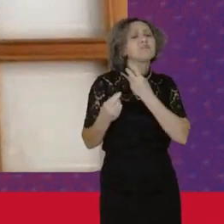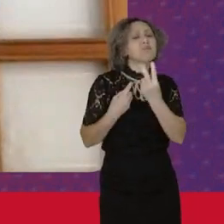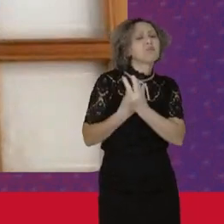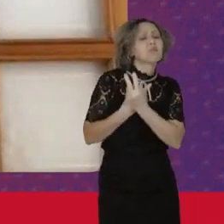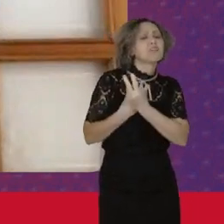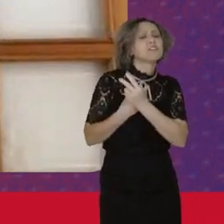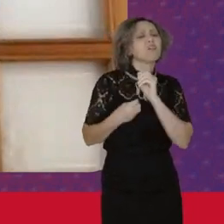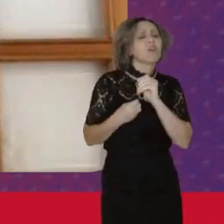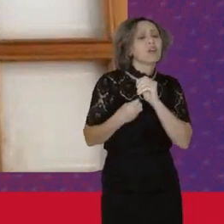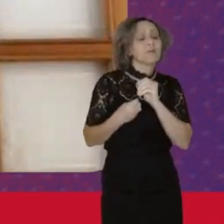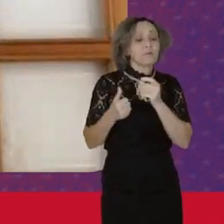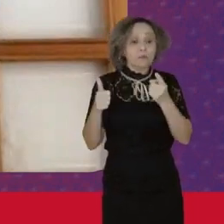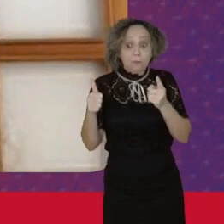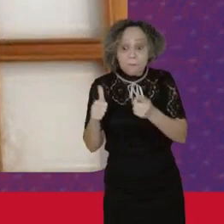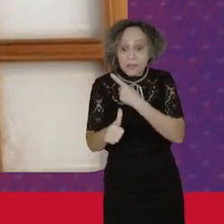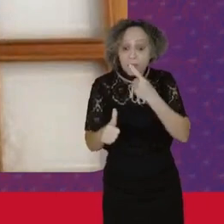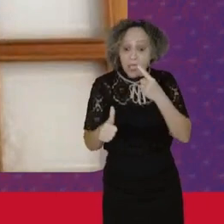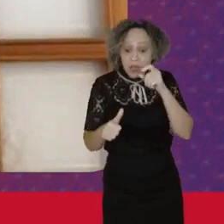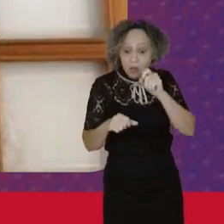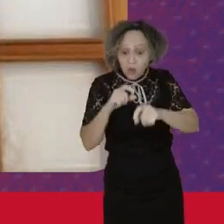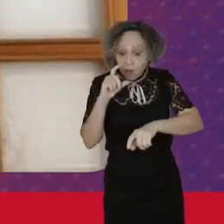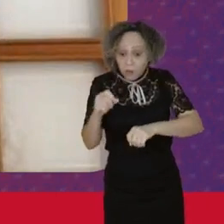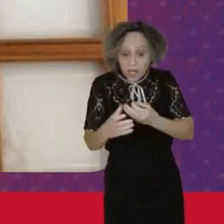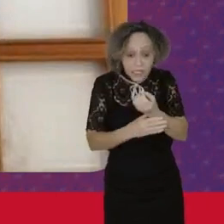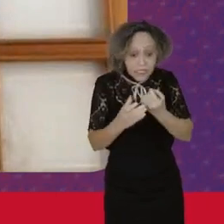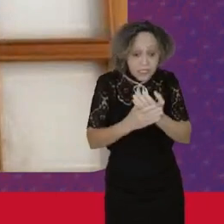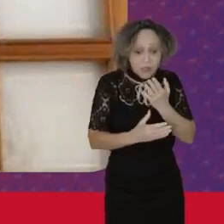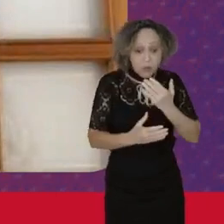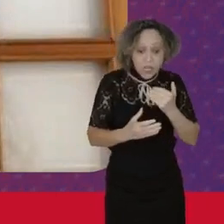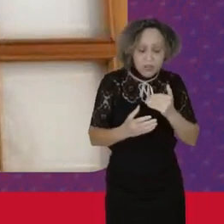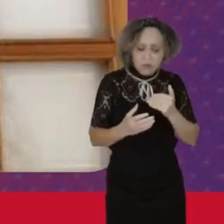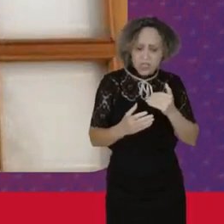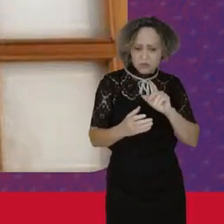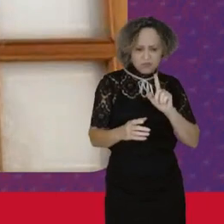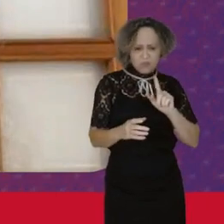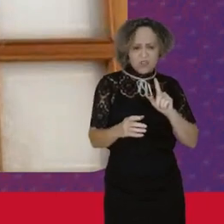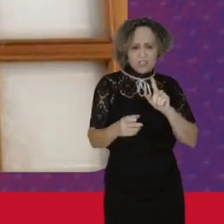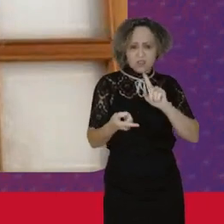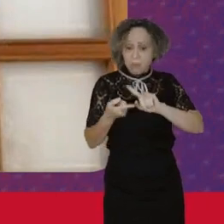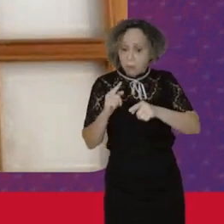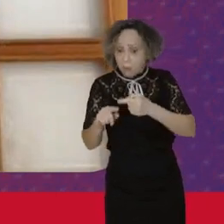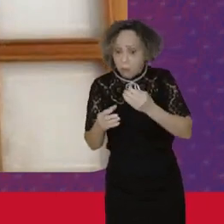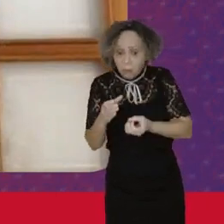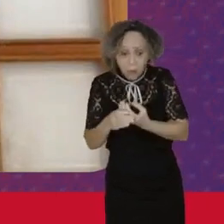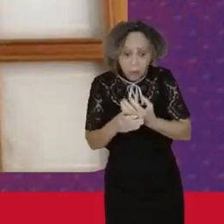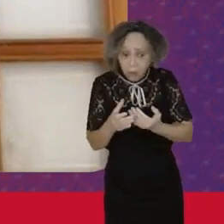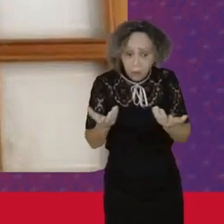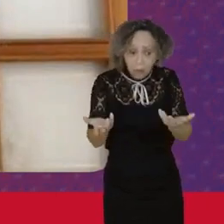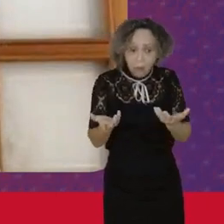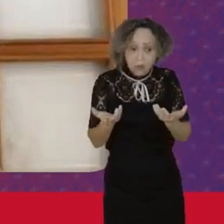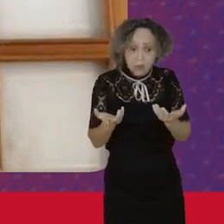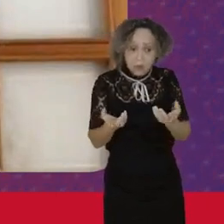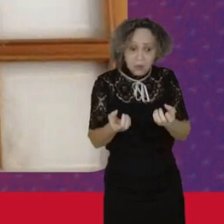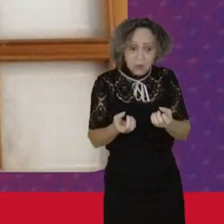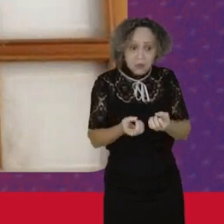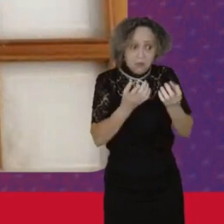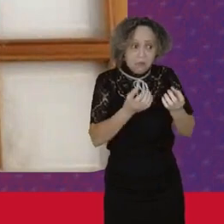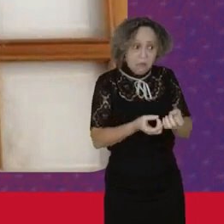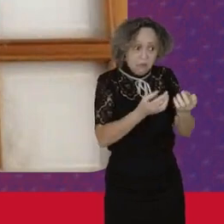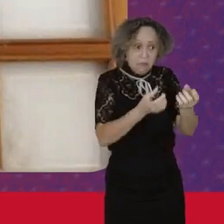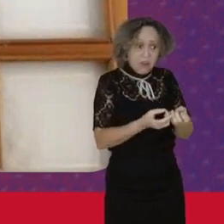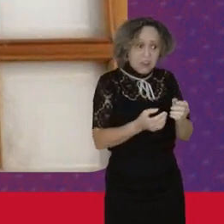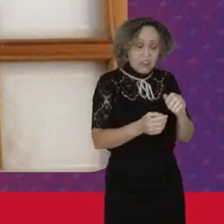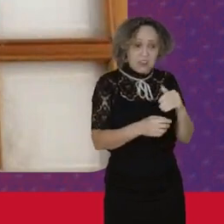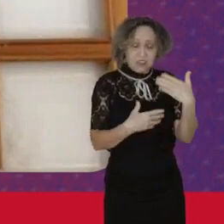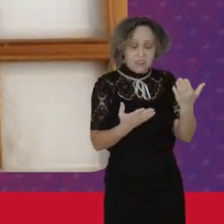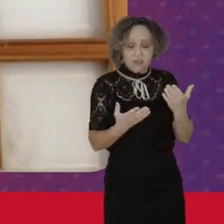pela produção de alimentos, e não estamos falando aqui apenas de produtos, de mercadorias, de commodities, né? Mas